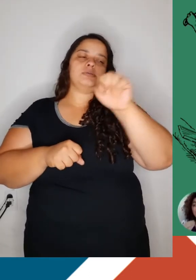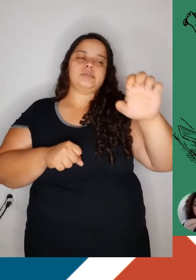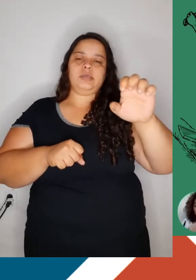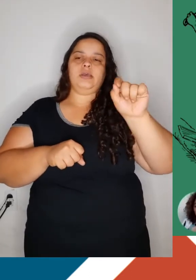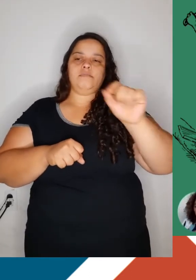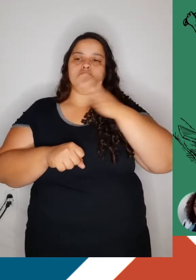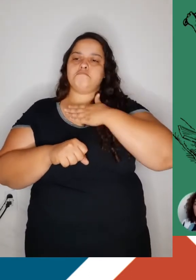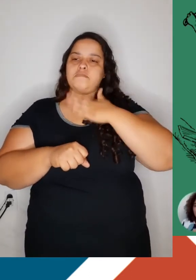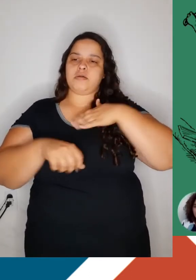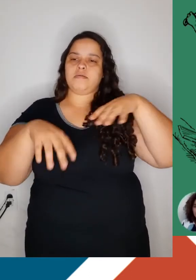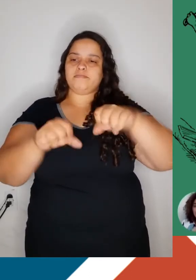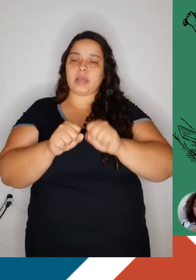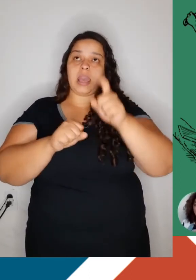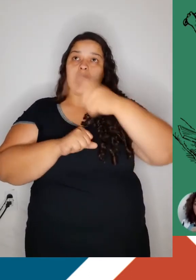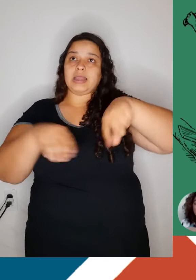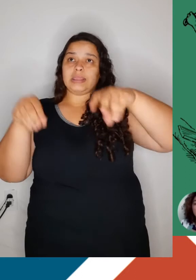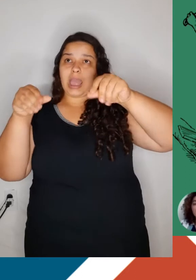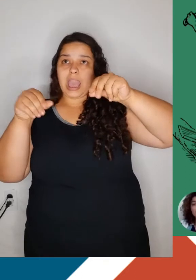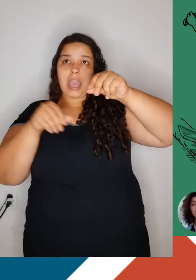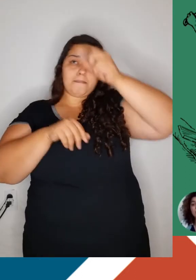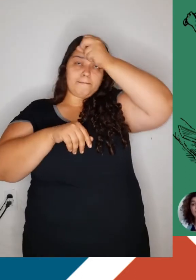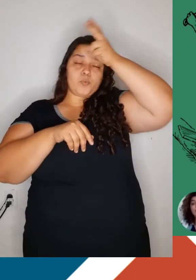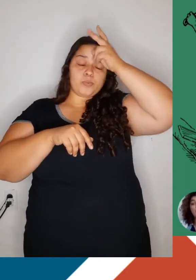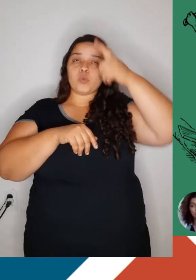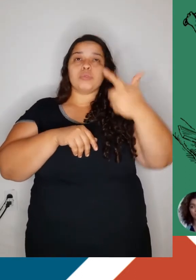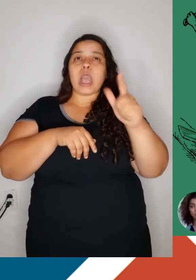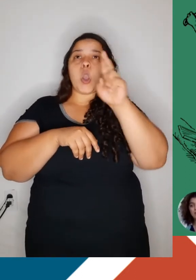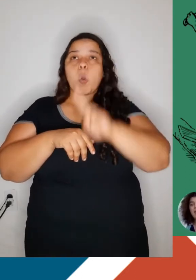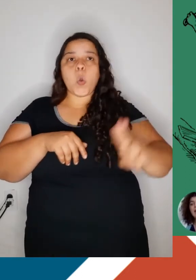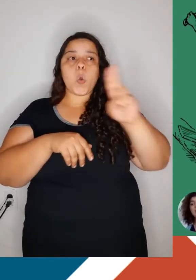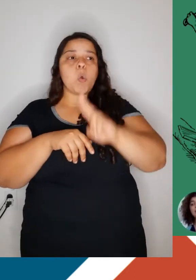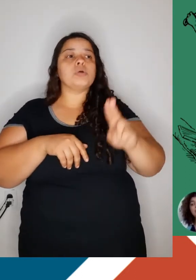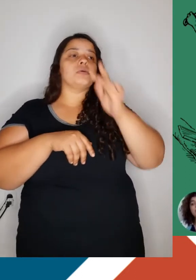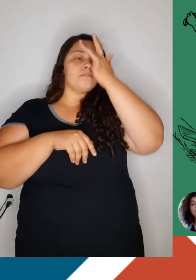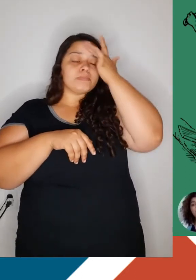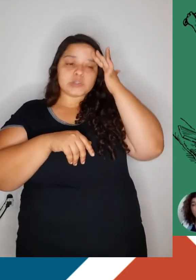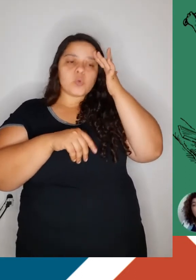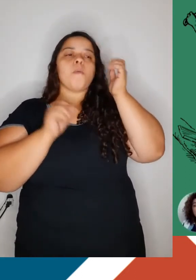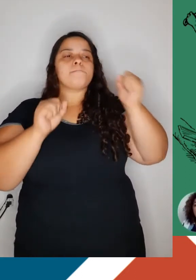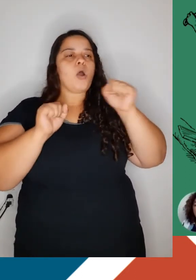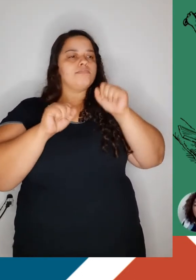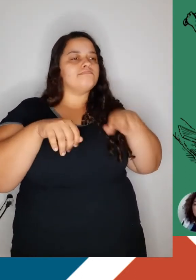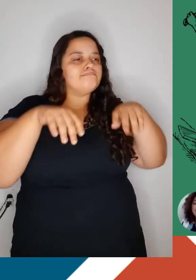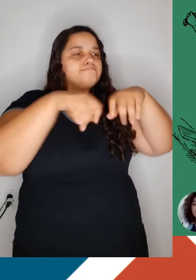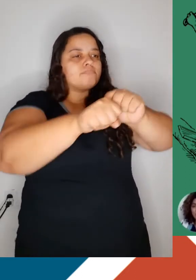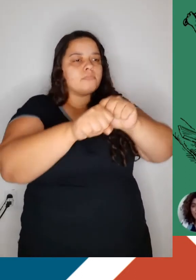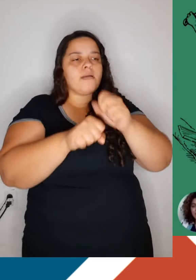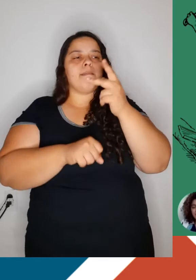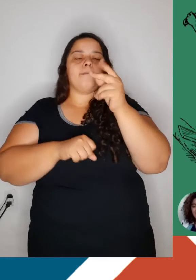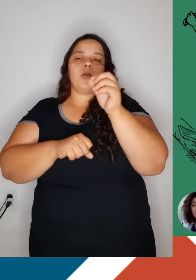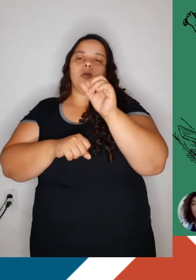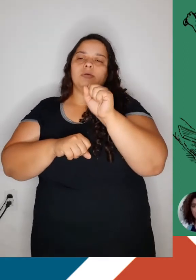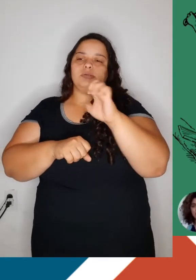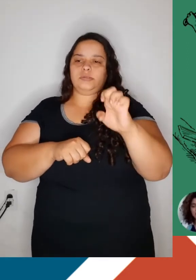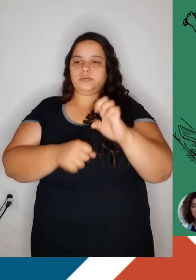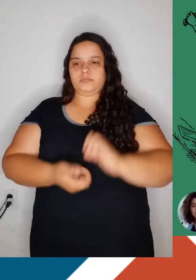terras devolutas, ou seja, as terras públicas que estão sem uso, eram adquiridas por meio da ocupação,